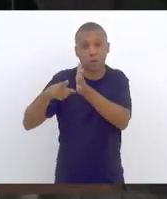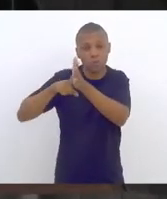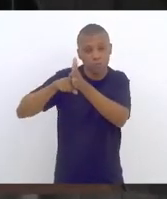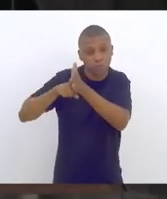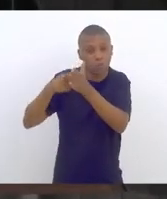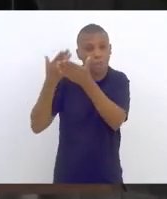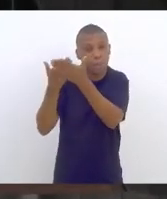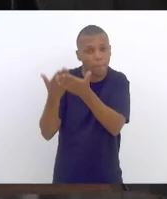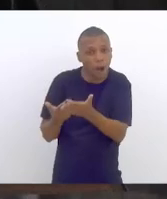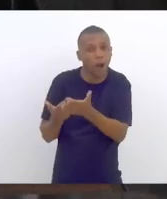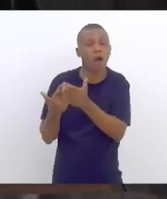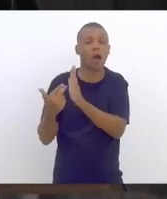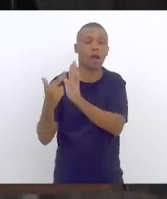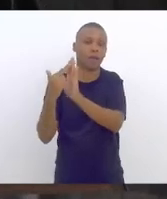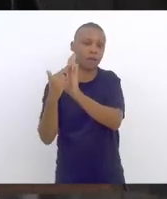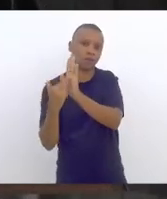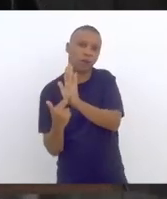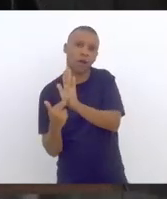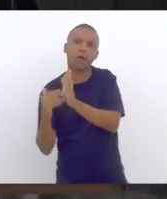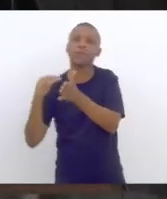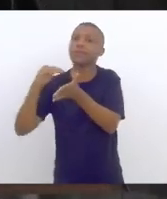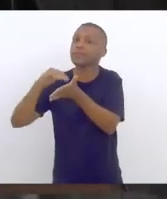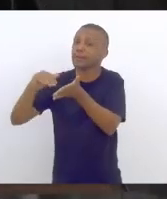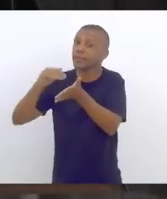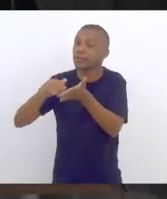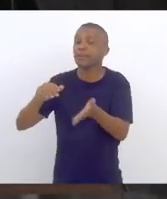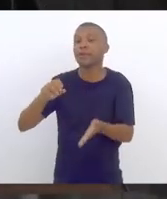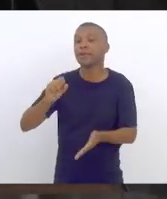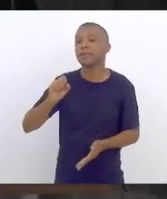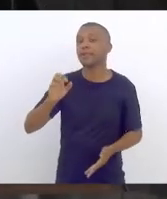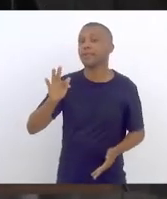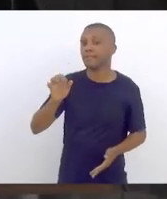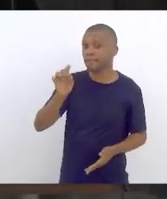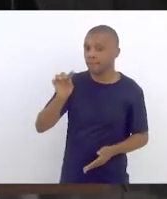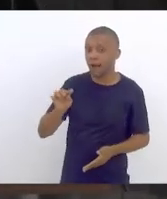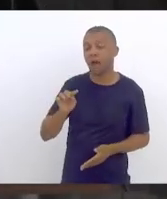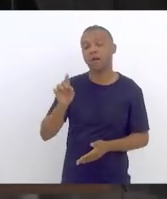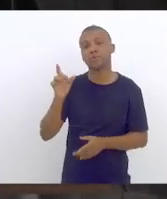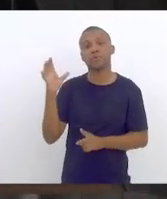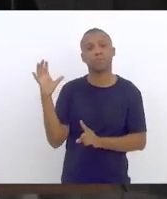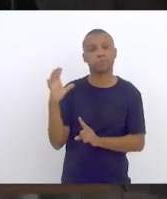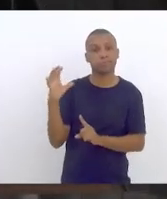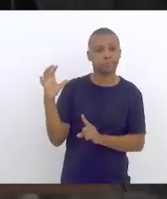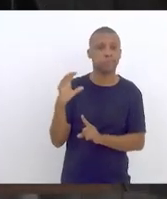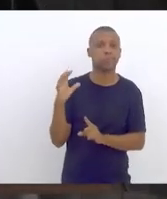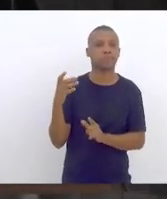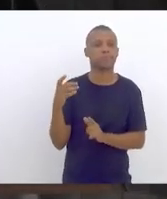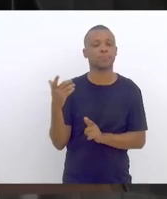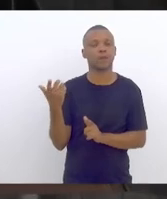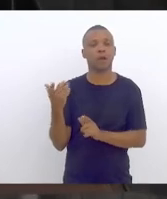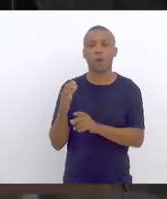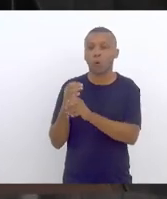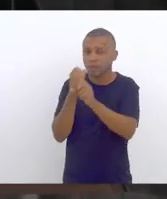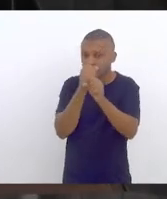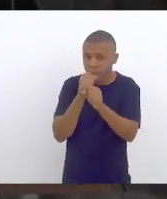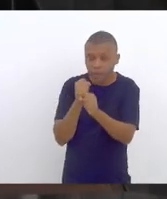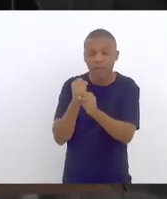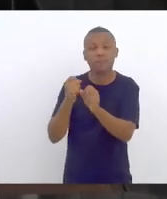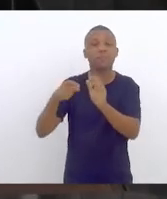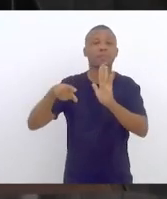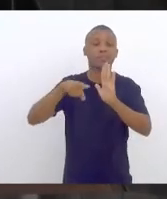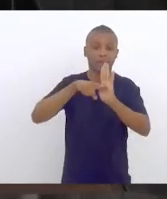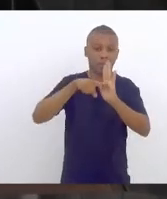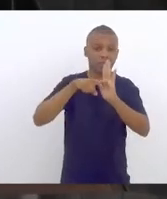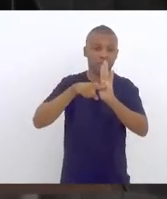relatórios de várias de secretaria de fazenda dando conta do impacto orçamentário negativo na arrecadação dos Municípios